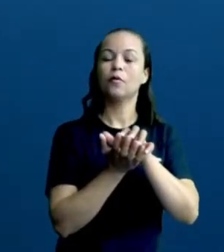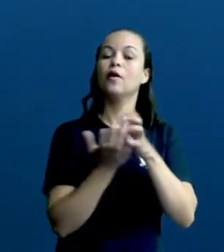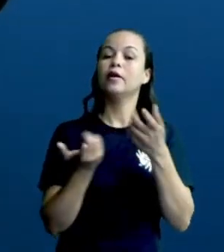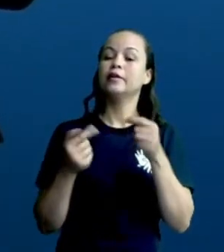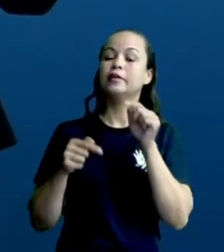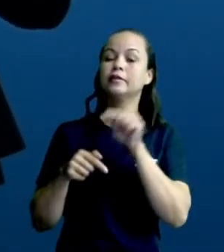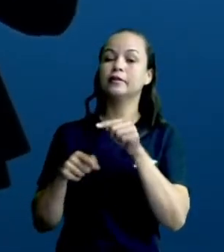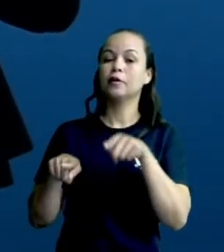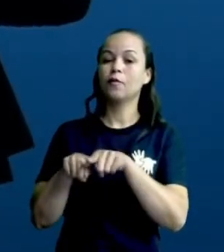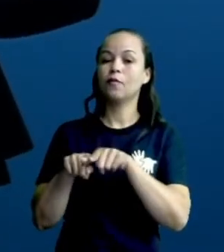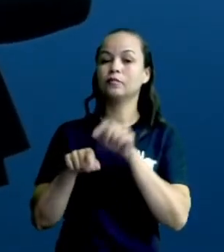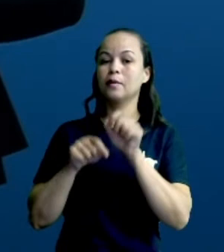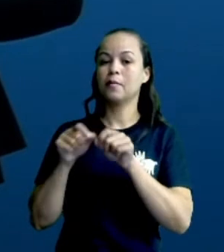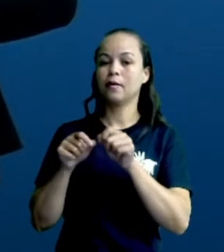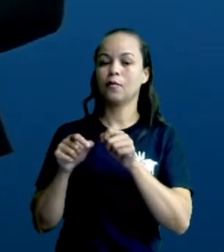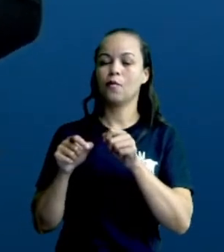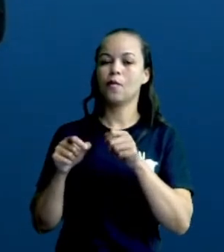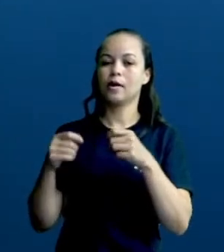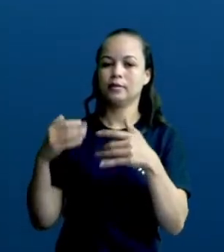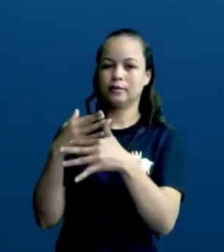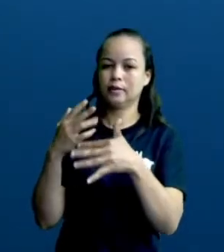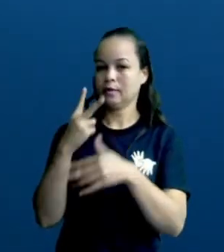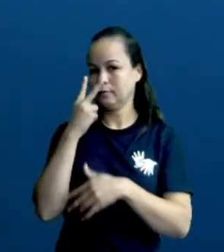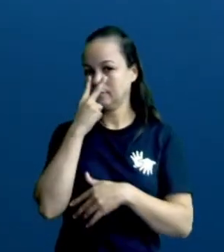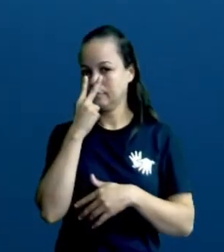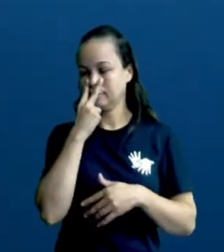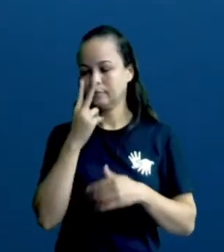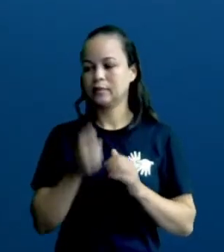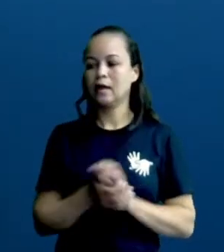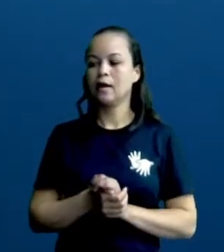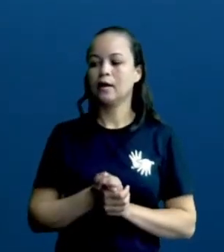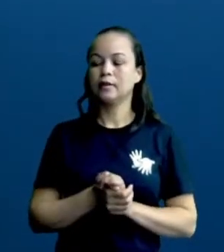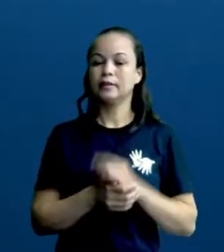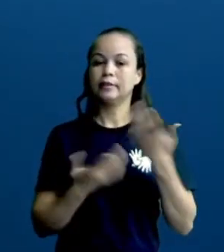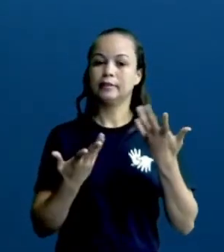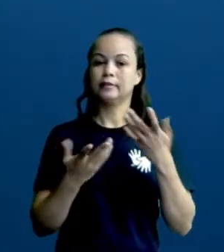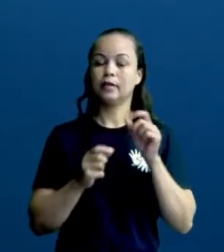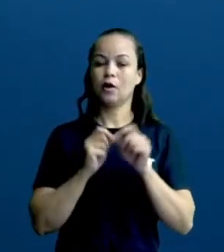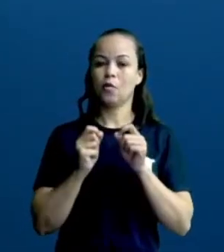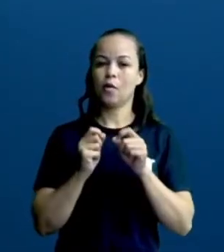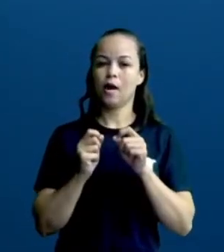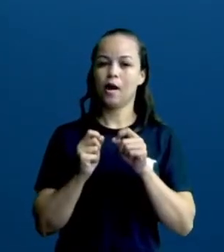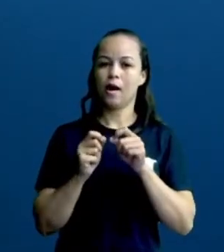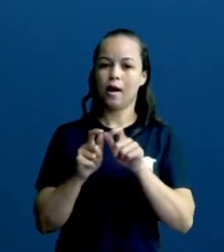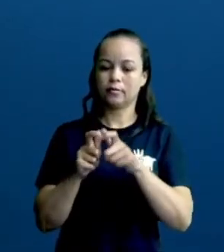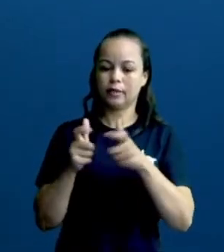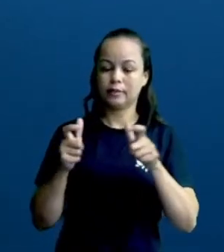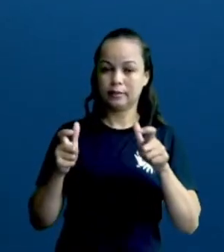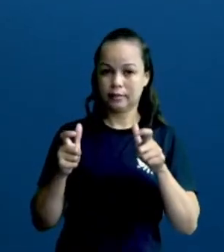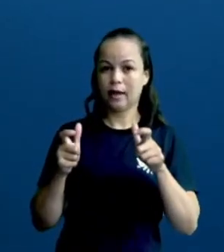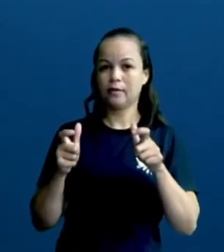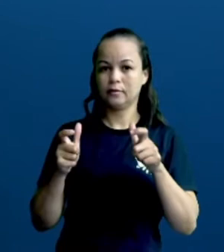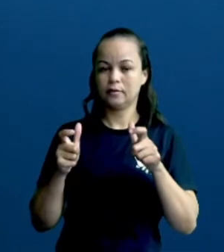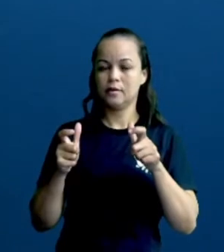nossa Vitória de Santo Antão. Então, a densidade de nossa Vitória fez o quê? Ela